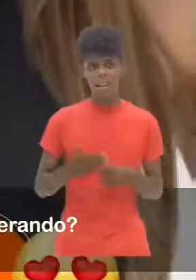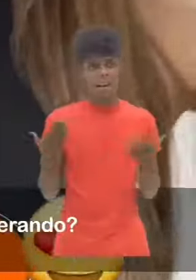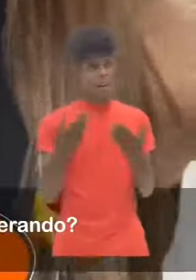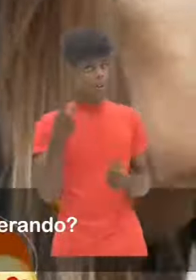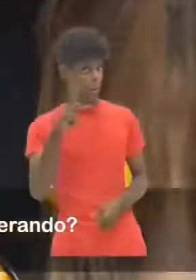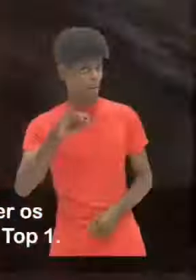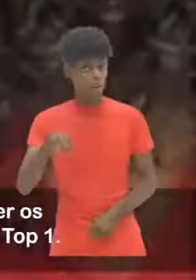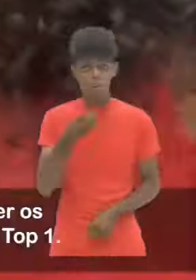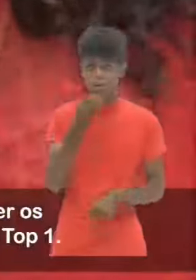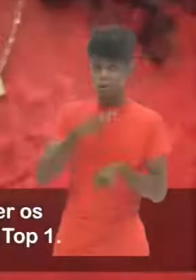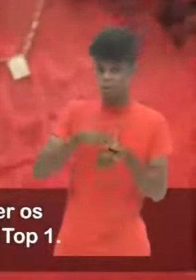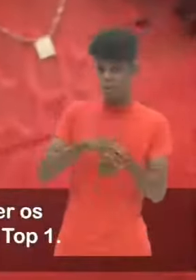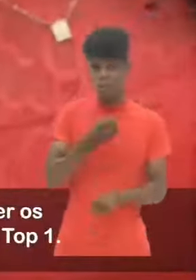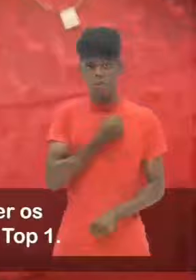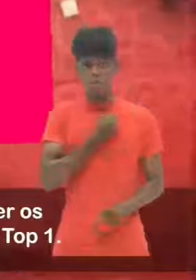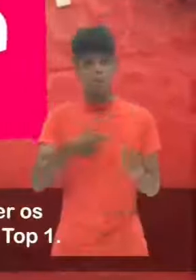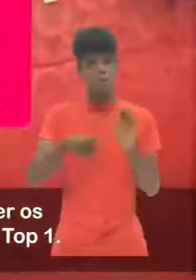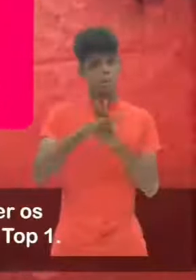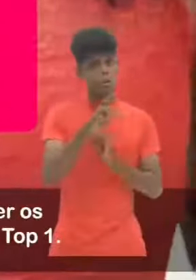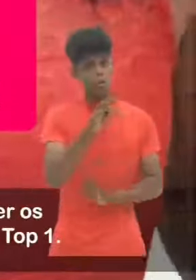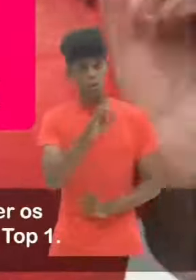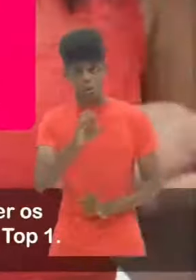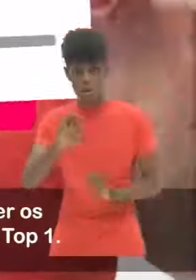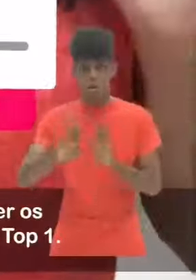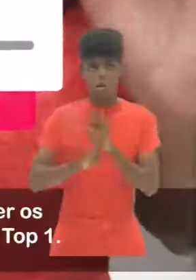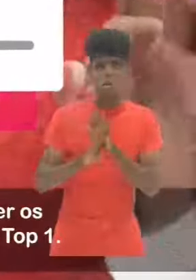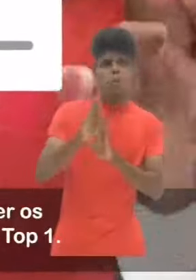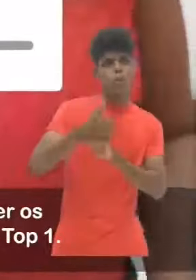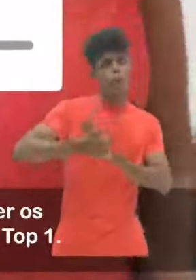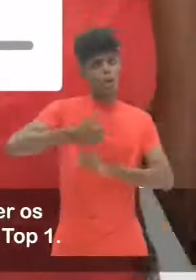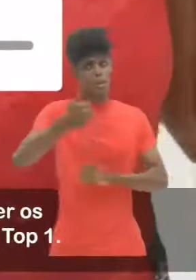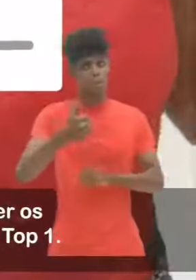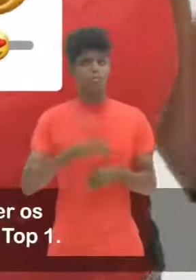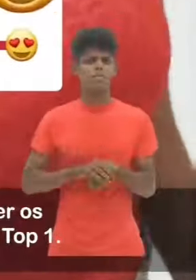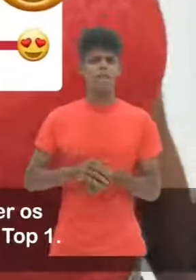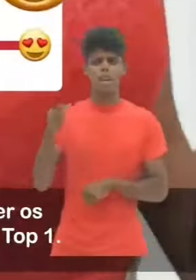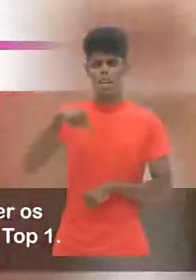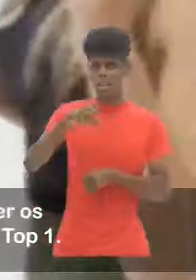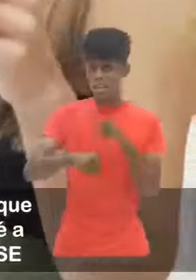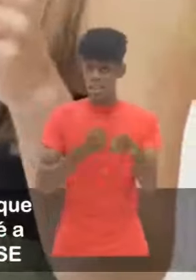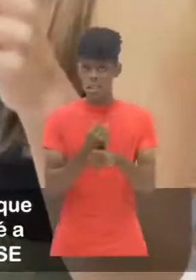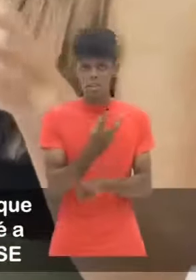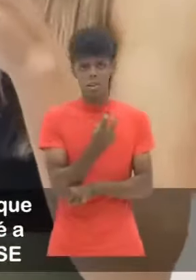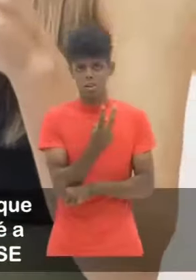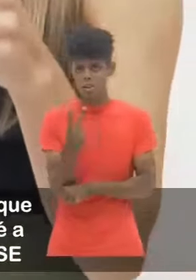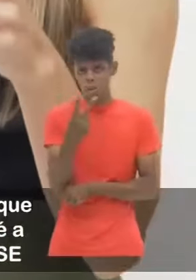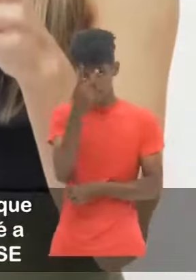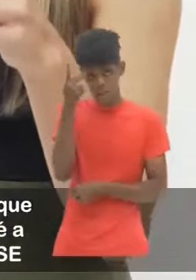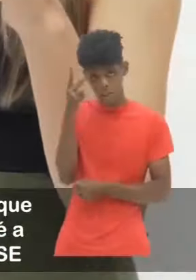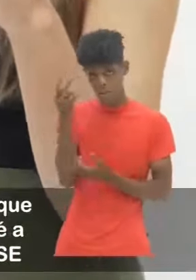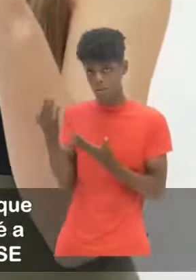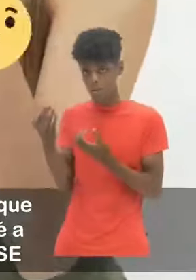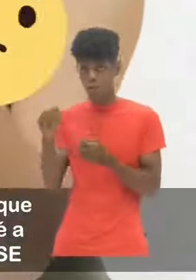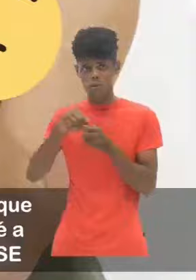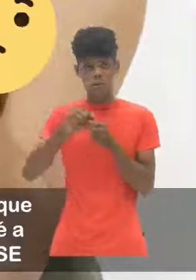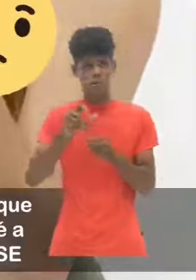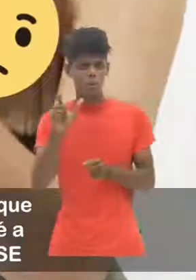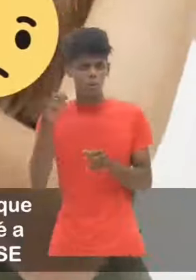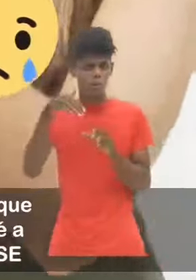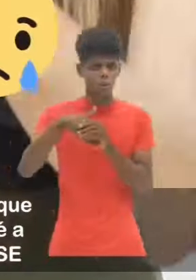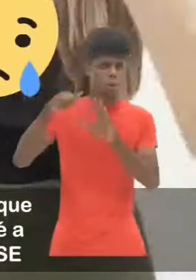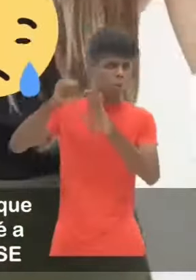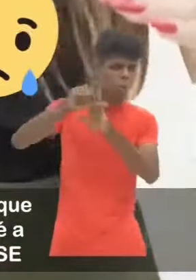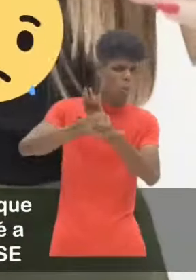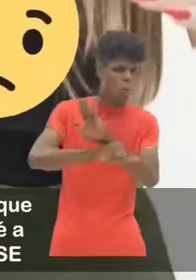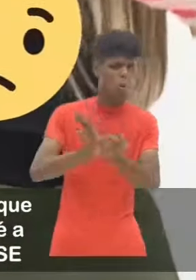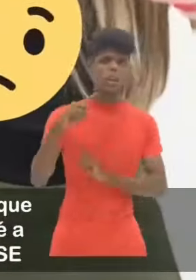você tá esperando? É a sua vez de brilhar e fazer os números do TSE chegar ao top 1. Esse ano, a taxa de jovens que emitiram o título de